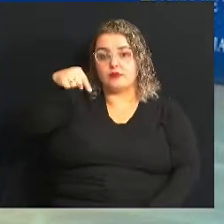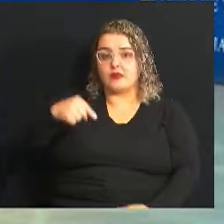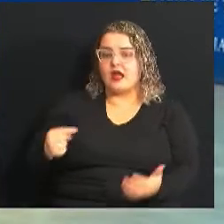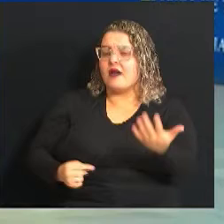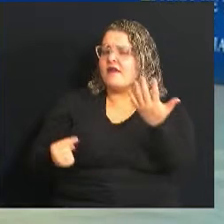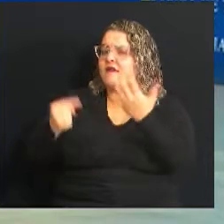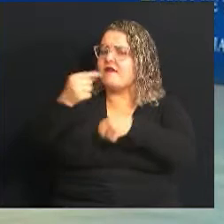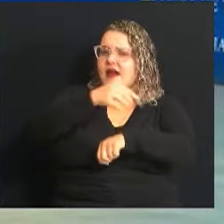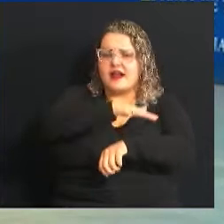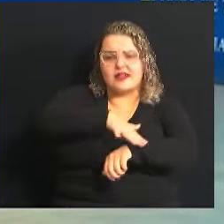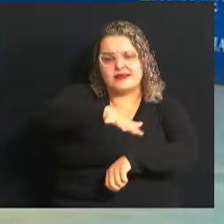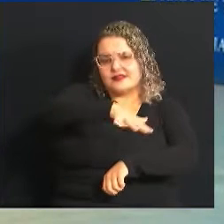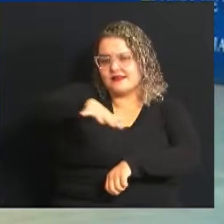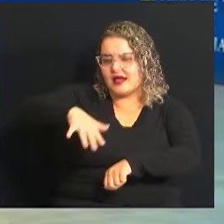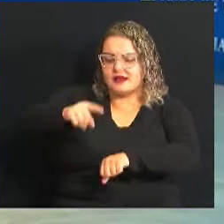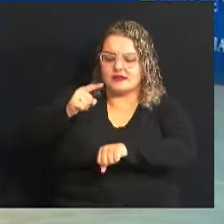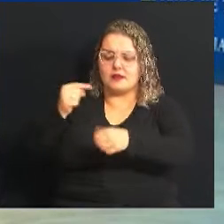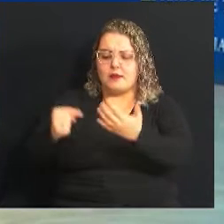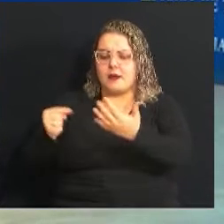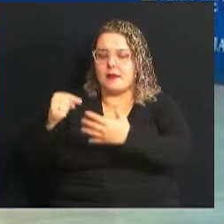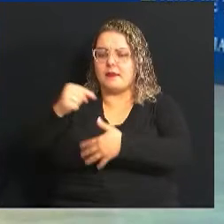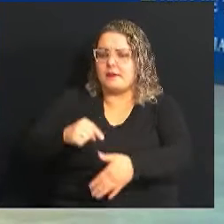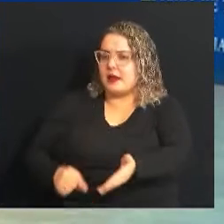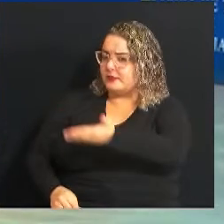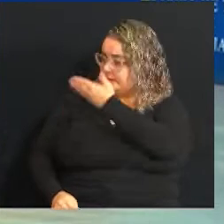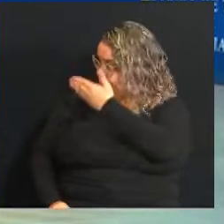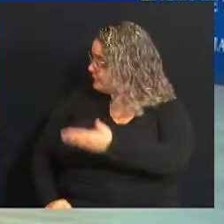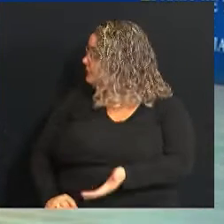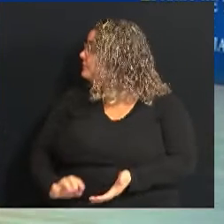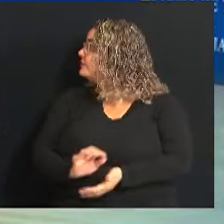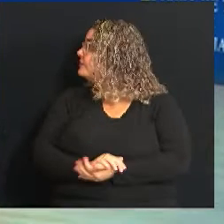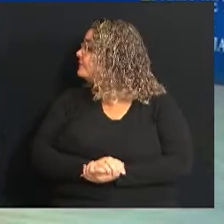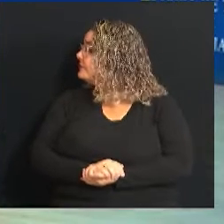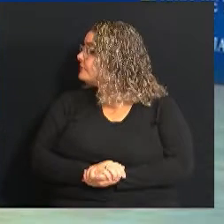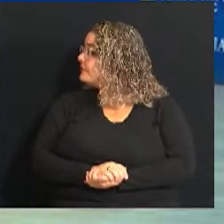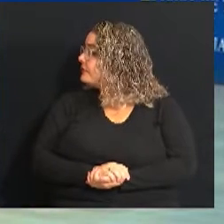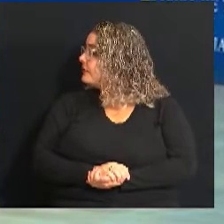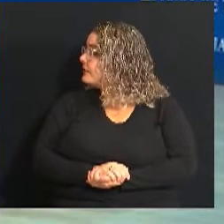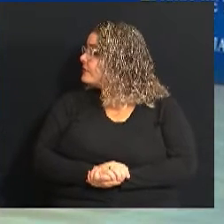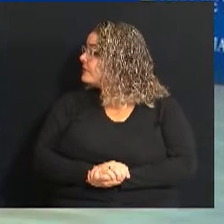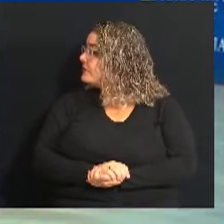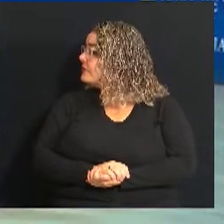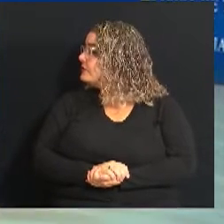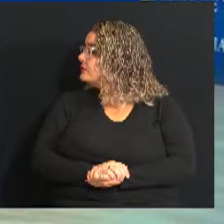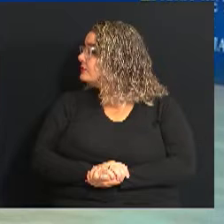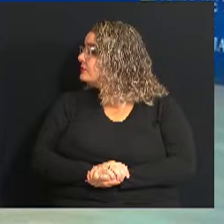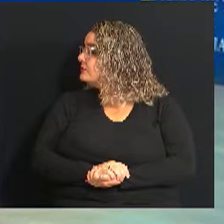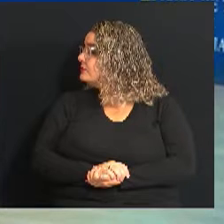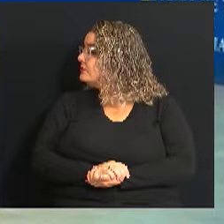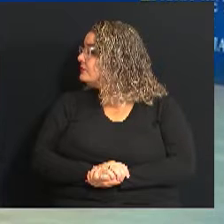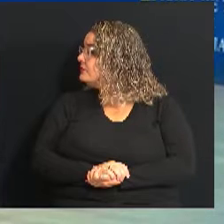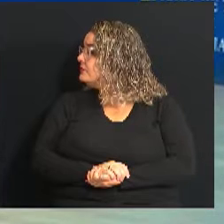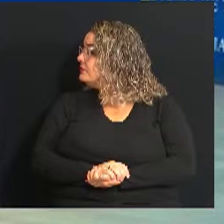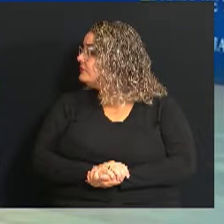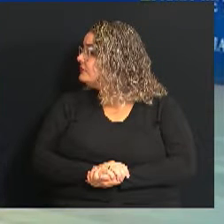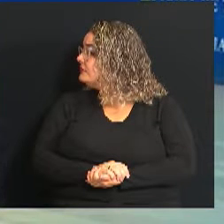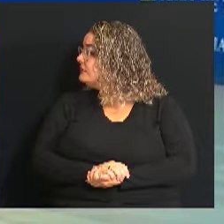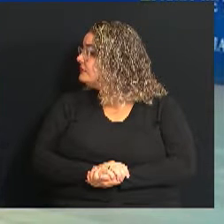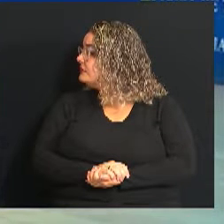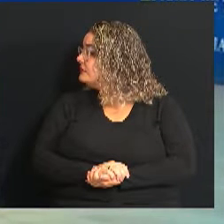elas, açougueiro, ajudante de açougueiro, atendente de lanchonete, auxiliar operacional de